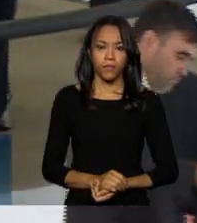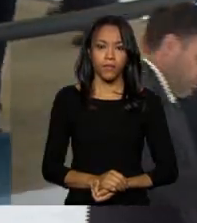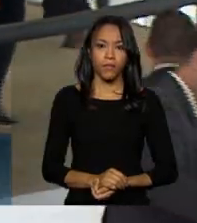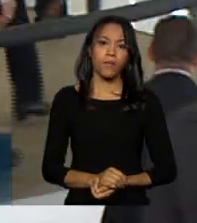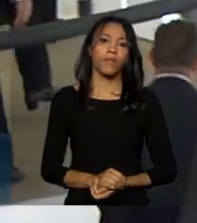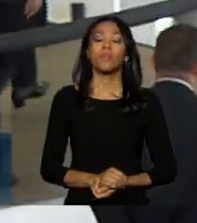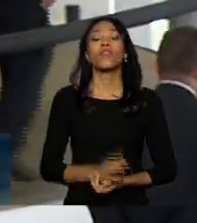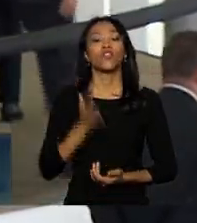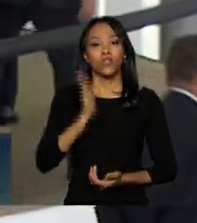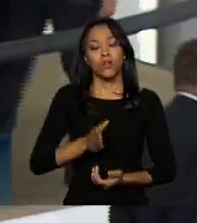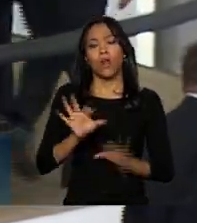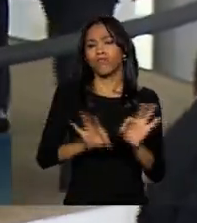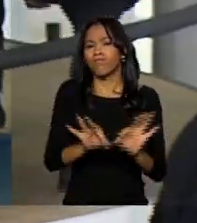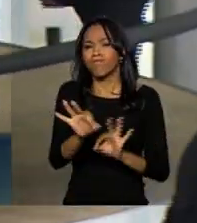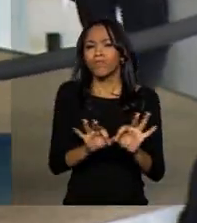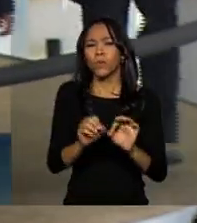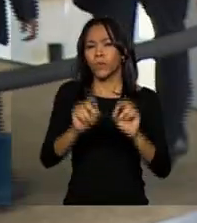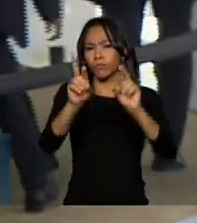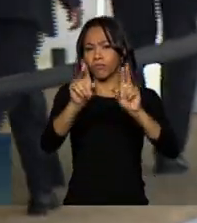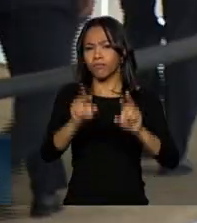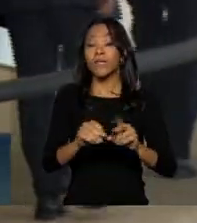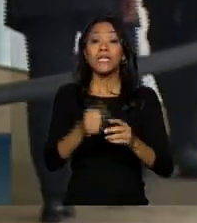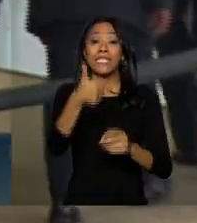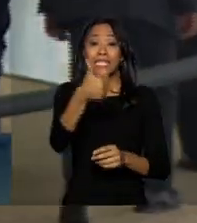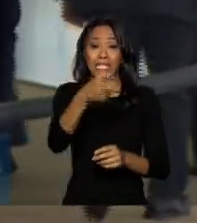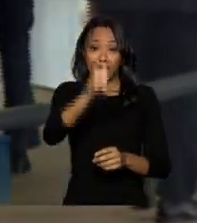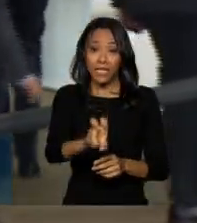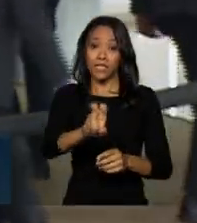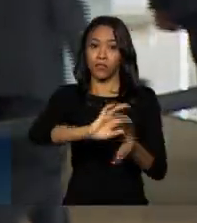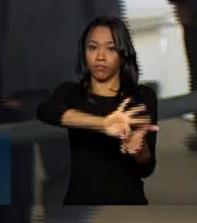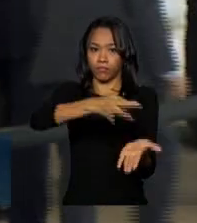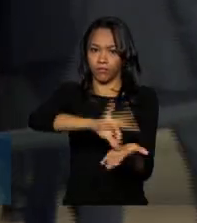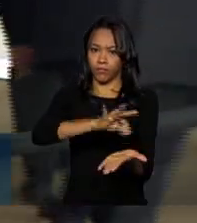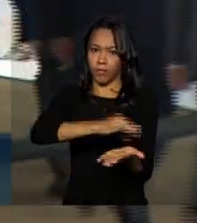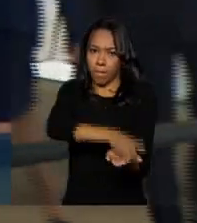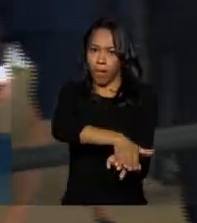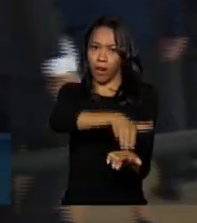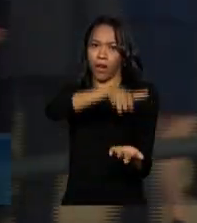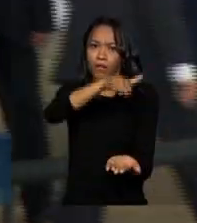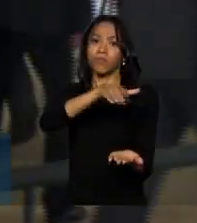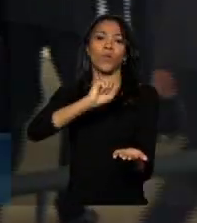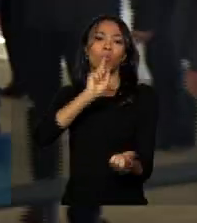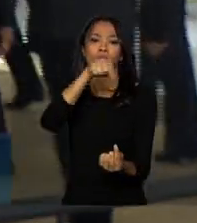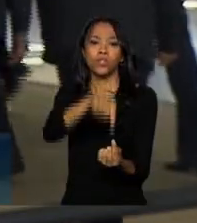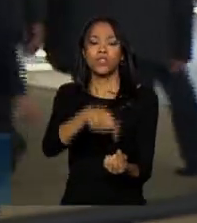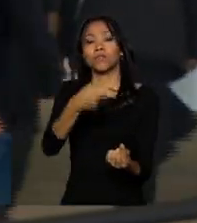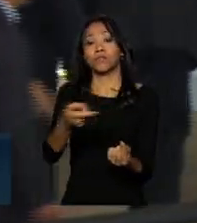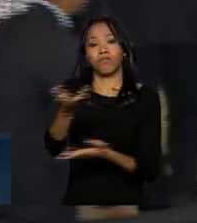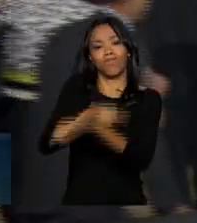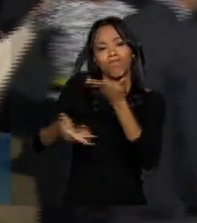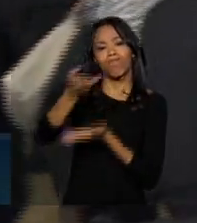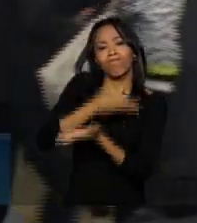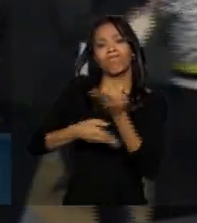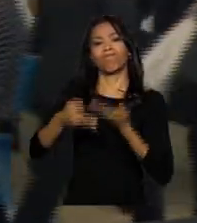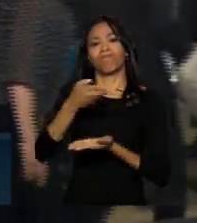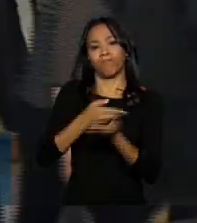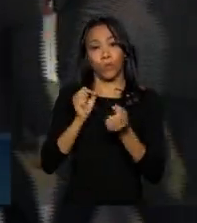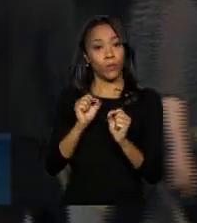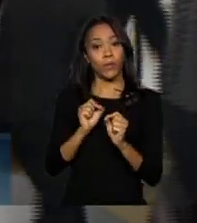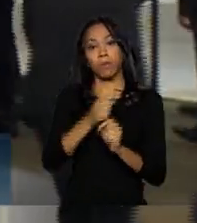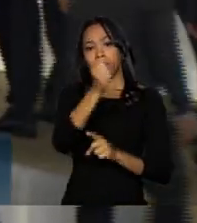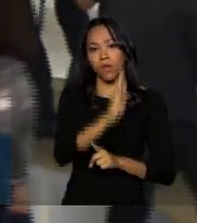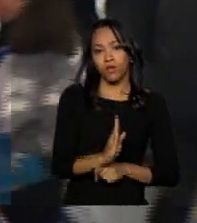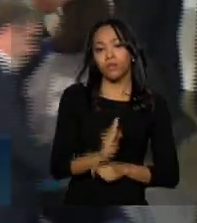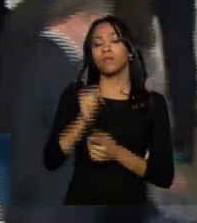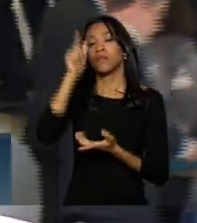Estão previstos 15 acordos a serem assinados, promovendo a cooperação e o diálogo entre